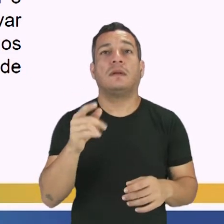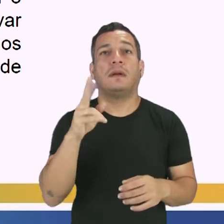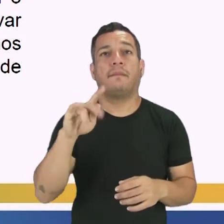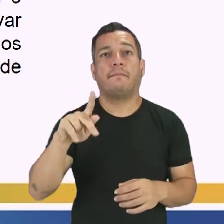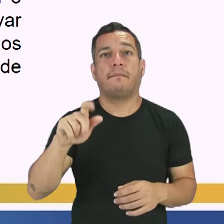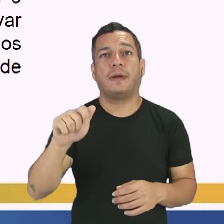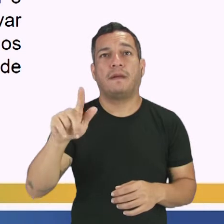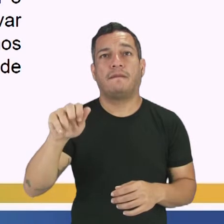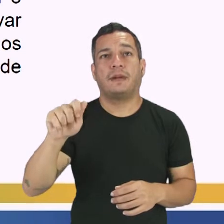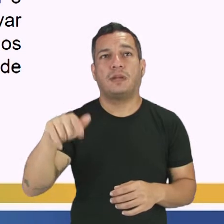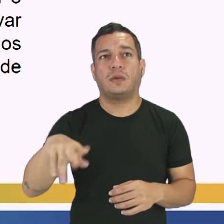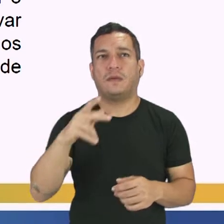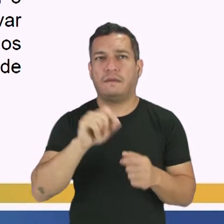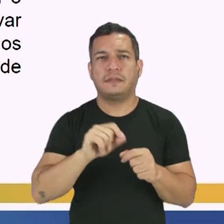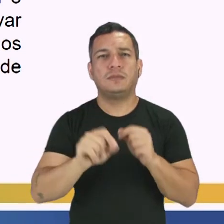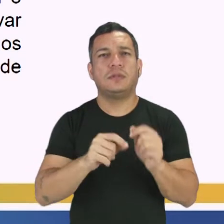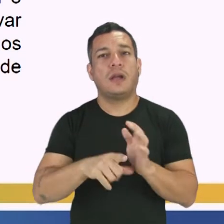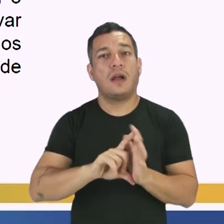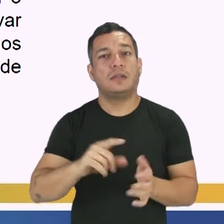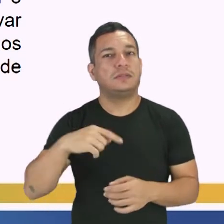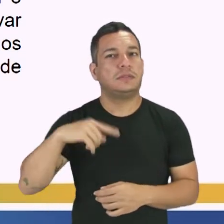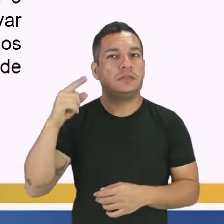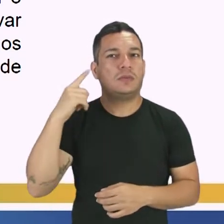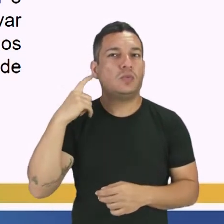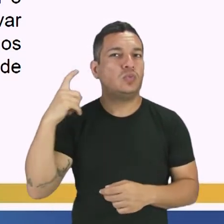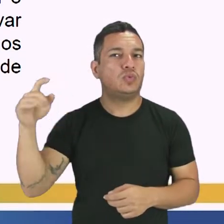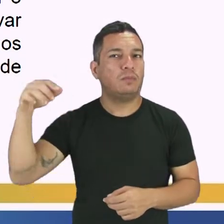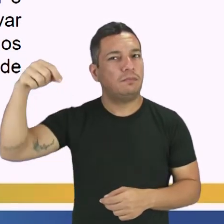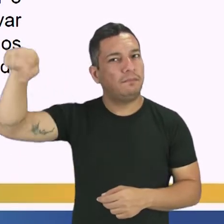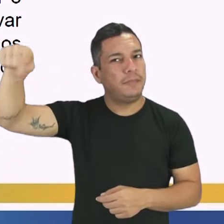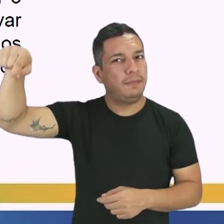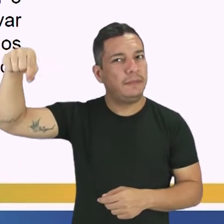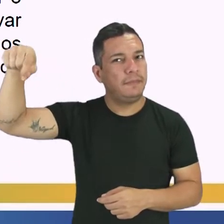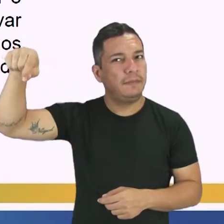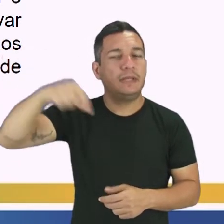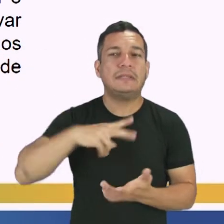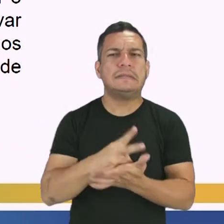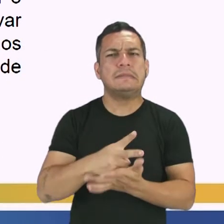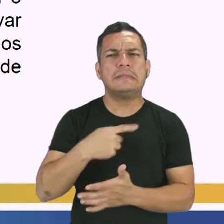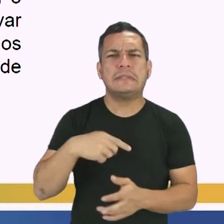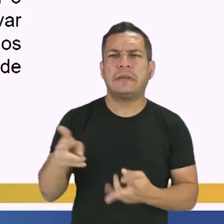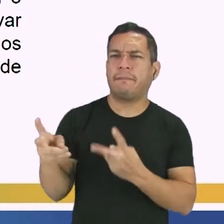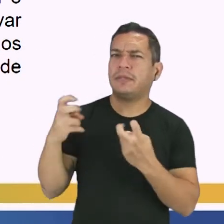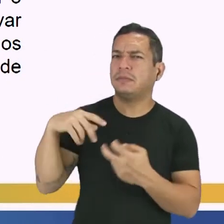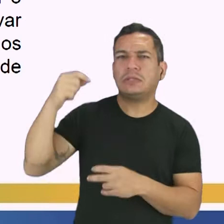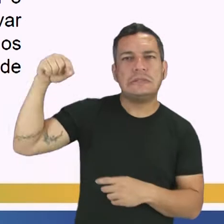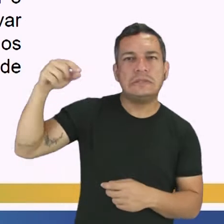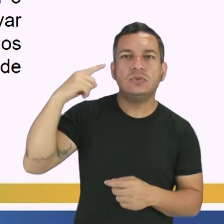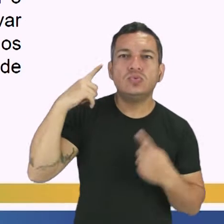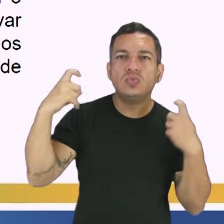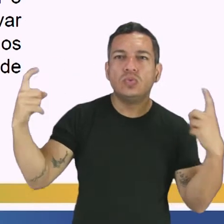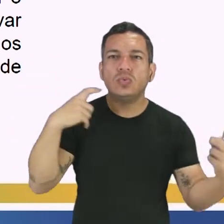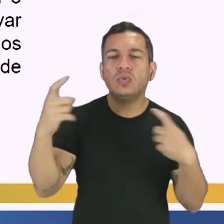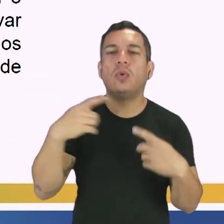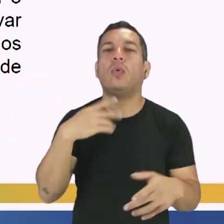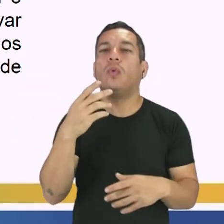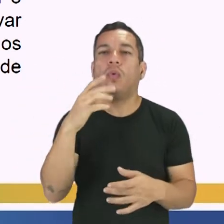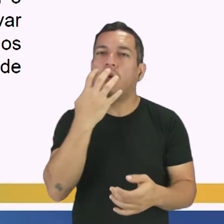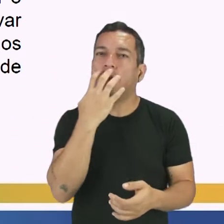fazia soar antes uma campainha. Resultado, sempre que ouvia esse som, o cachorro começava a